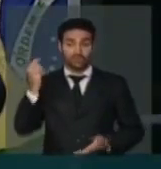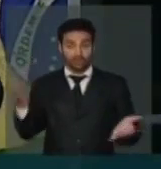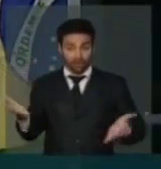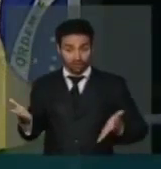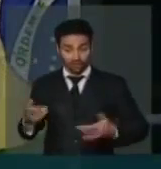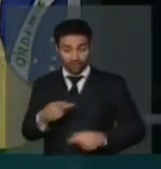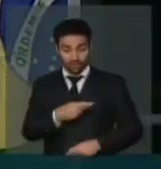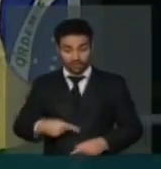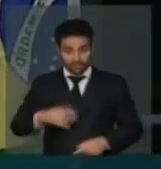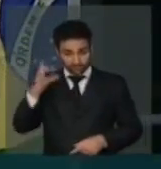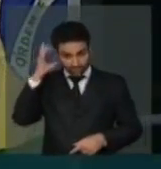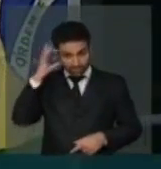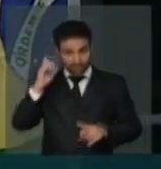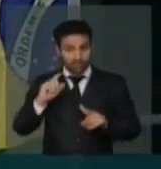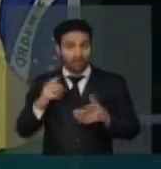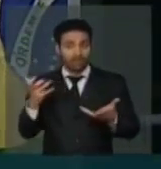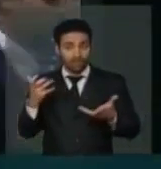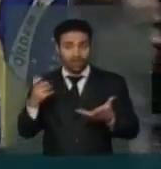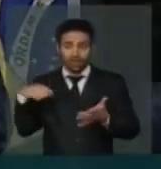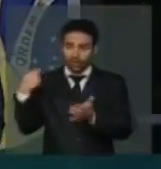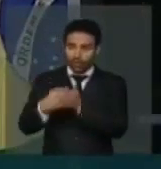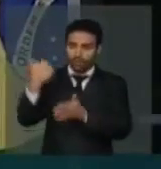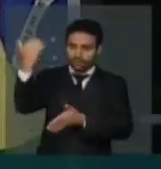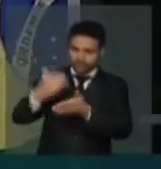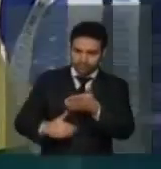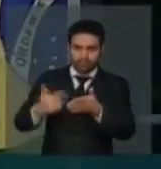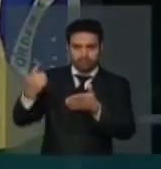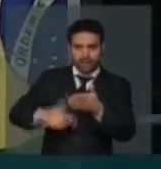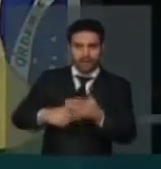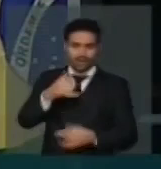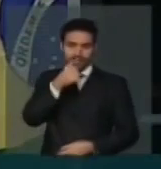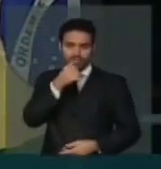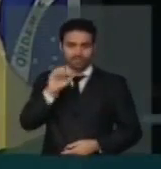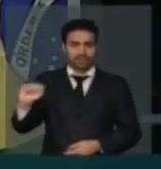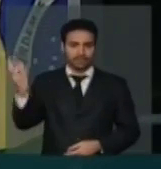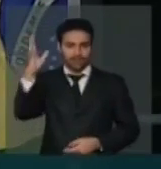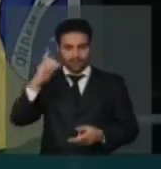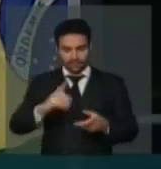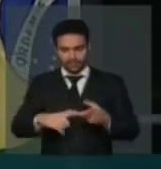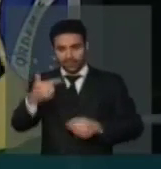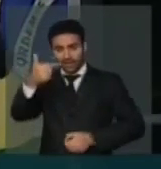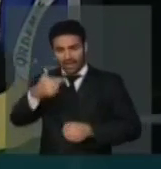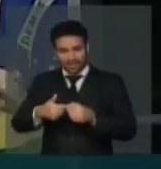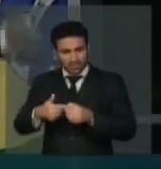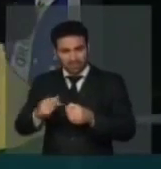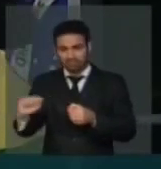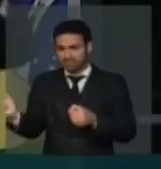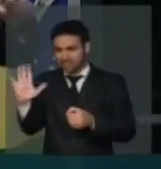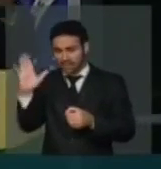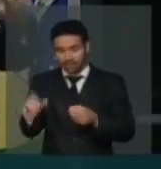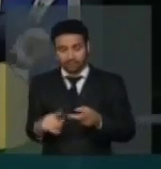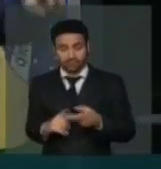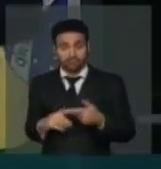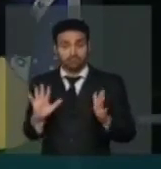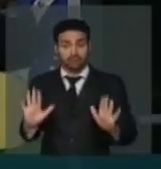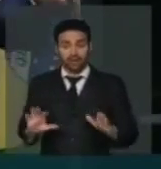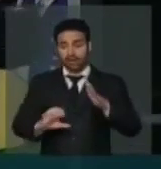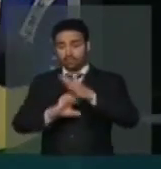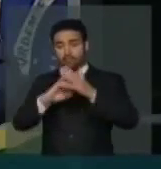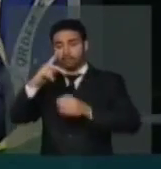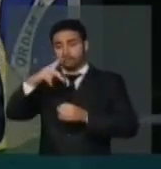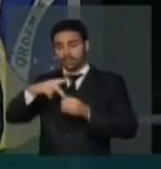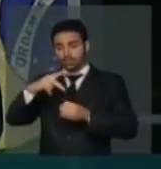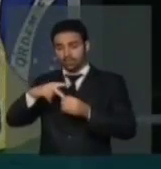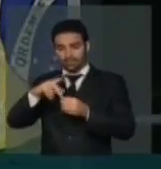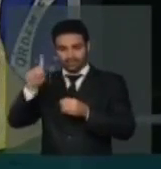com um tarifaço de energia, um tarifaço de gasolina, enquanto a Petrobras lá